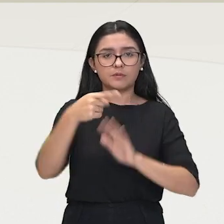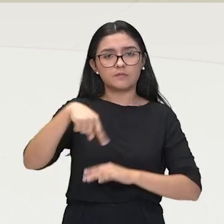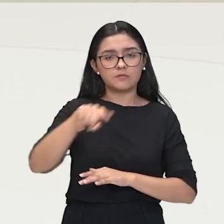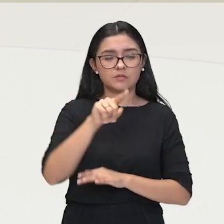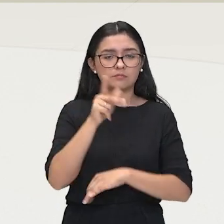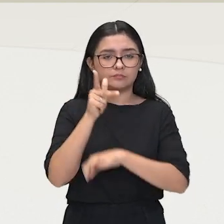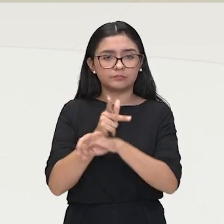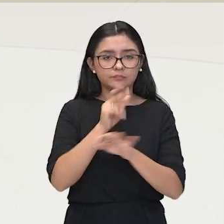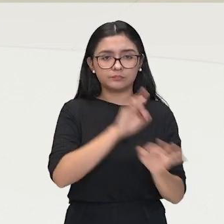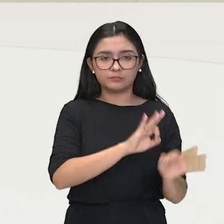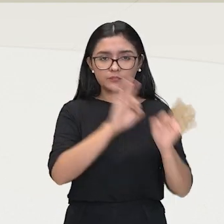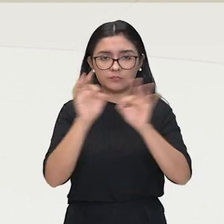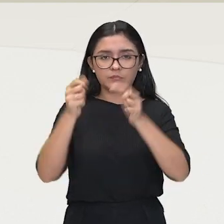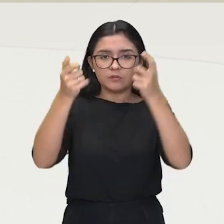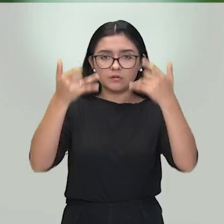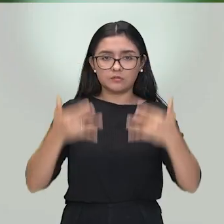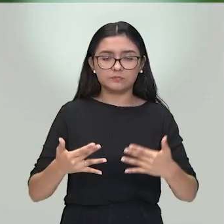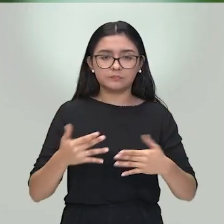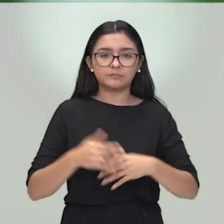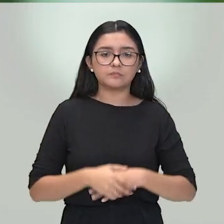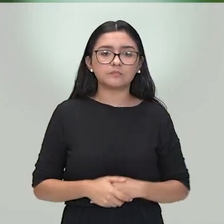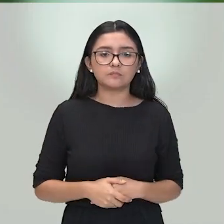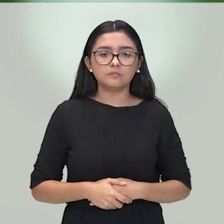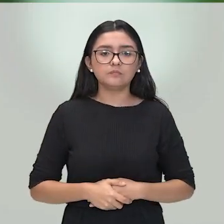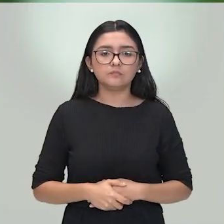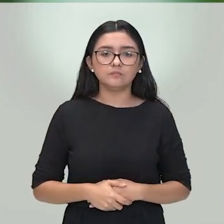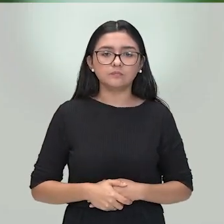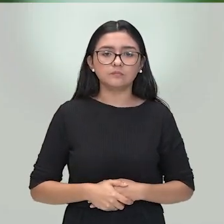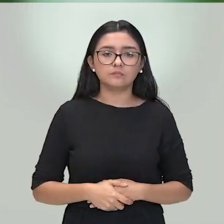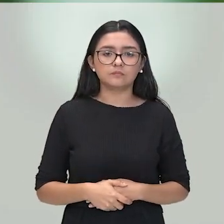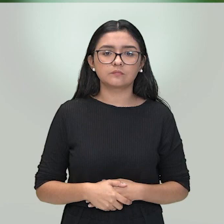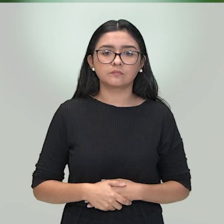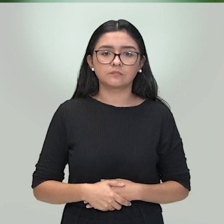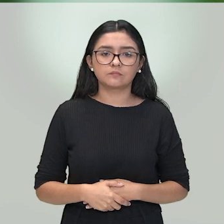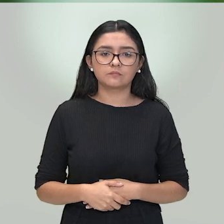falar sobre a refração. Dá só uma olhada.